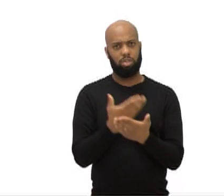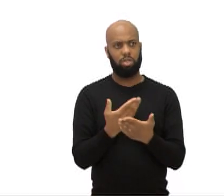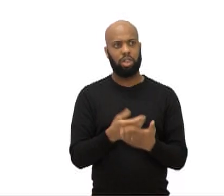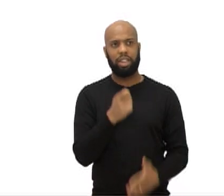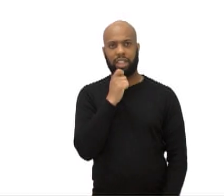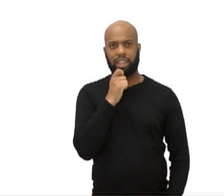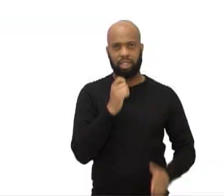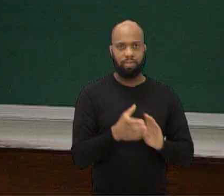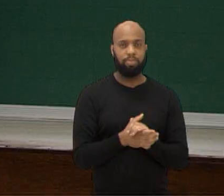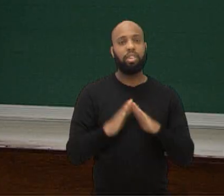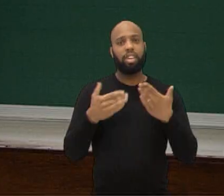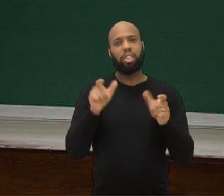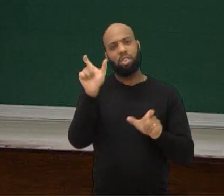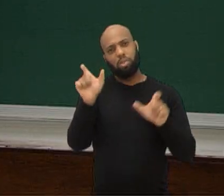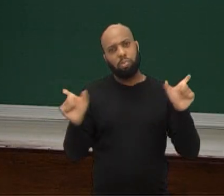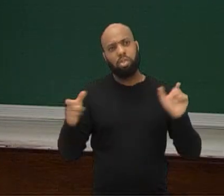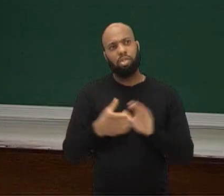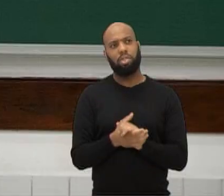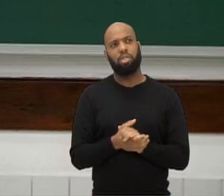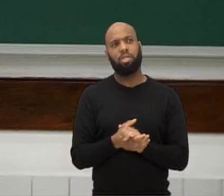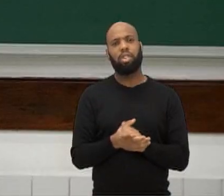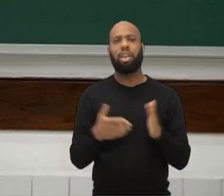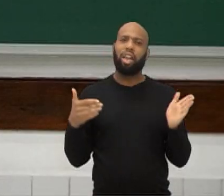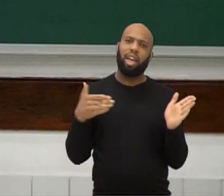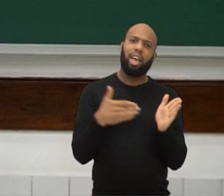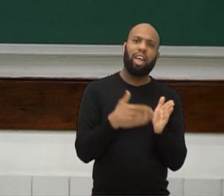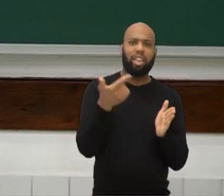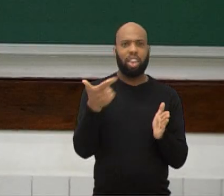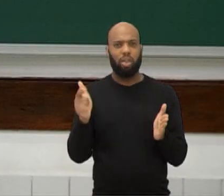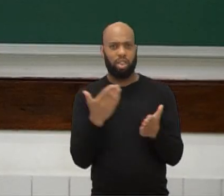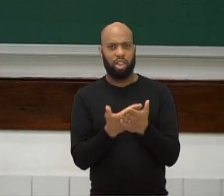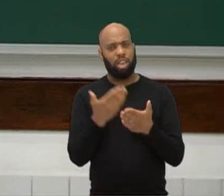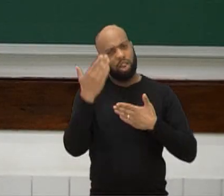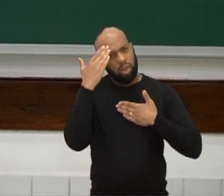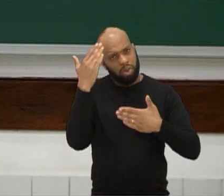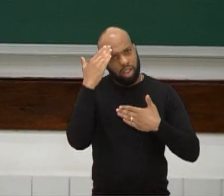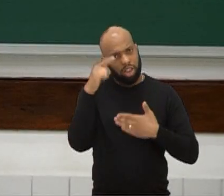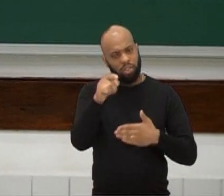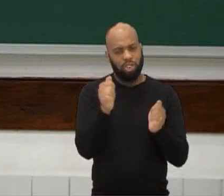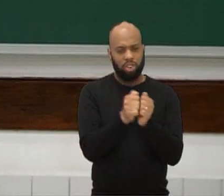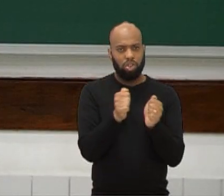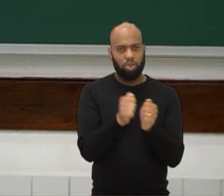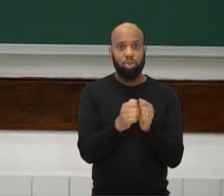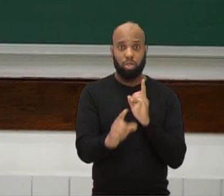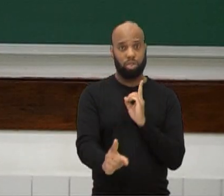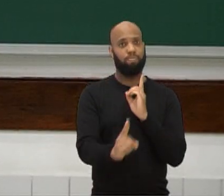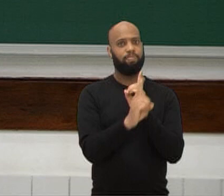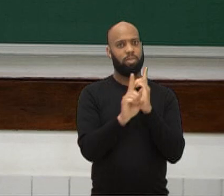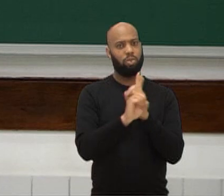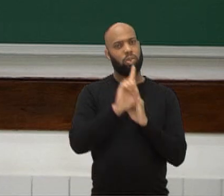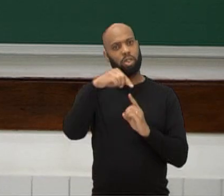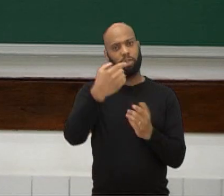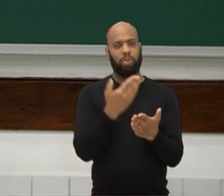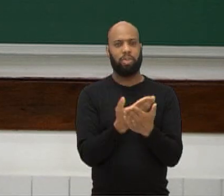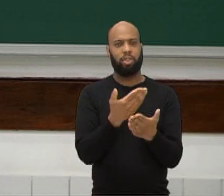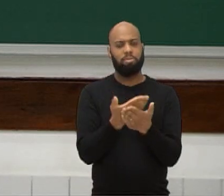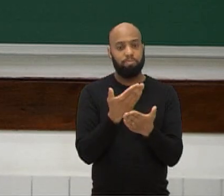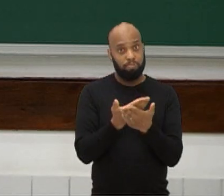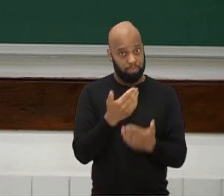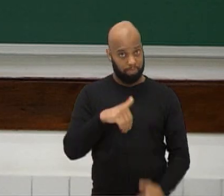estudar. Gente, então, até a próxima aula. Muito obrigado por sua atenção e a gente se vê